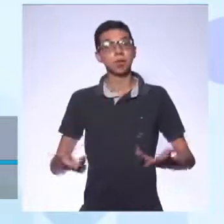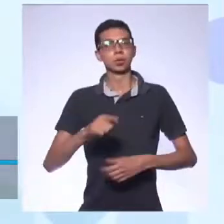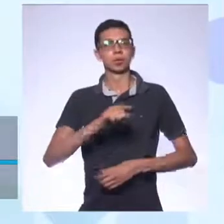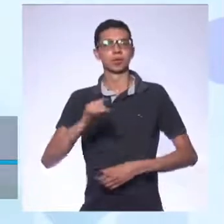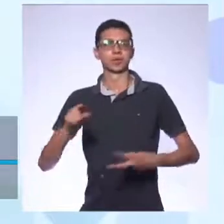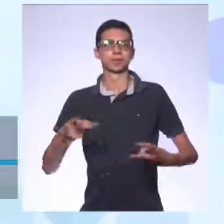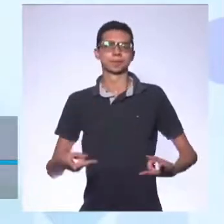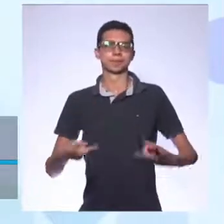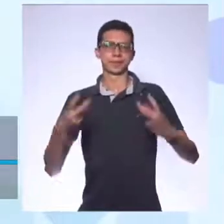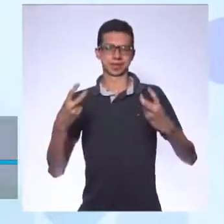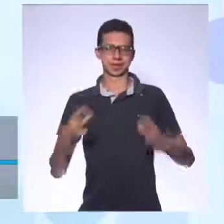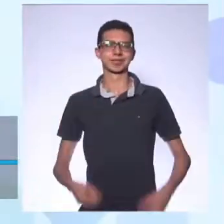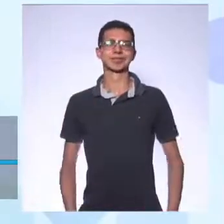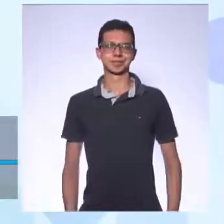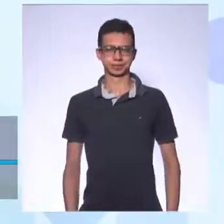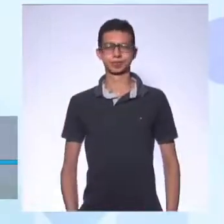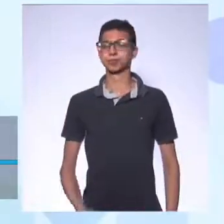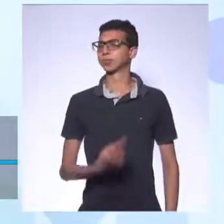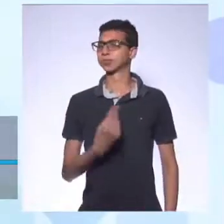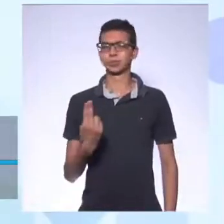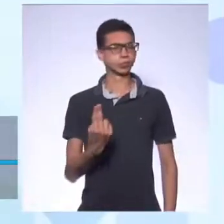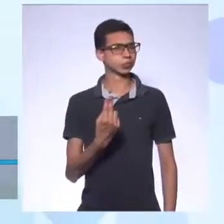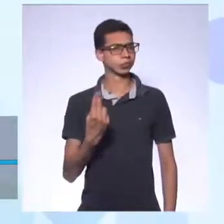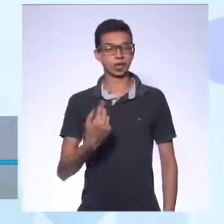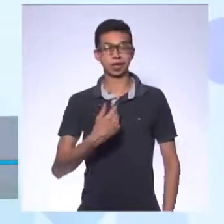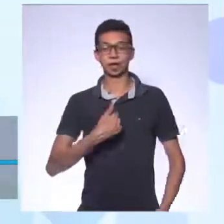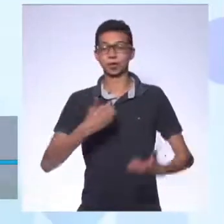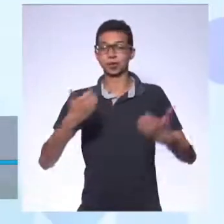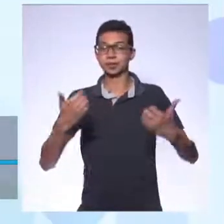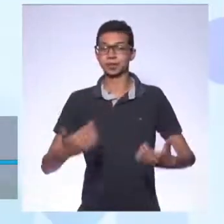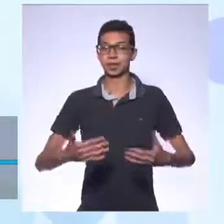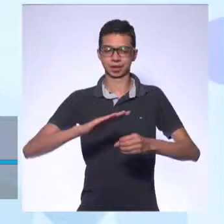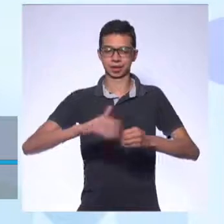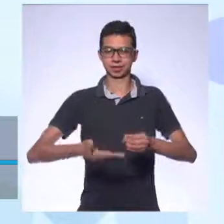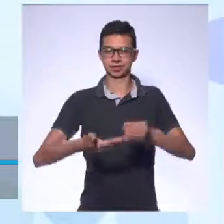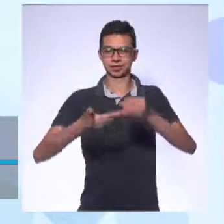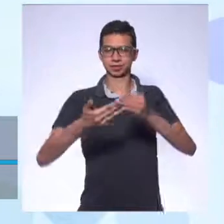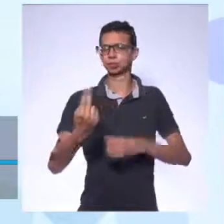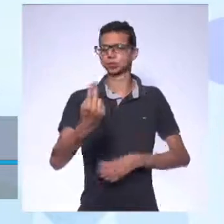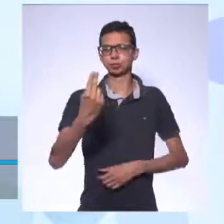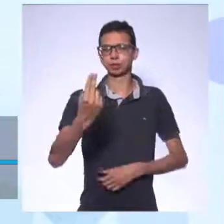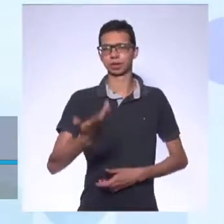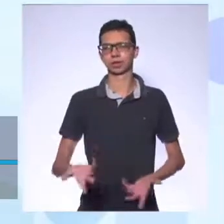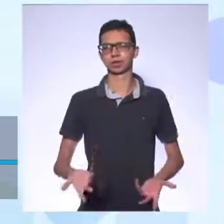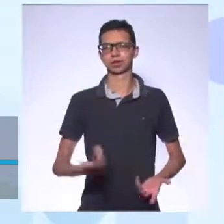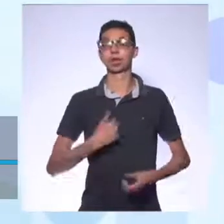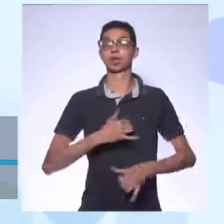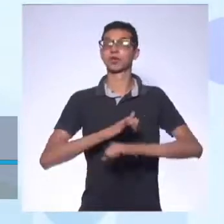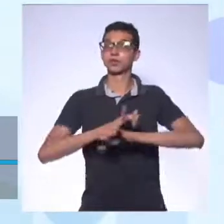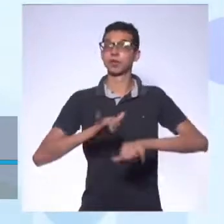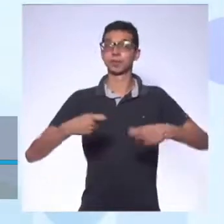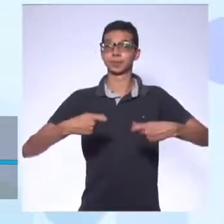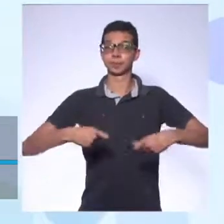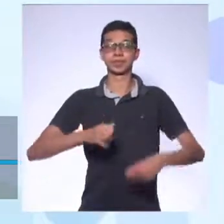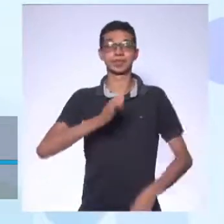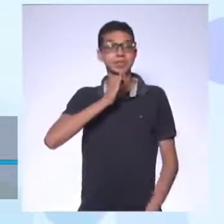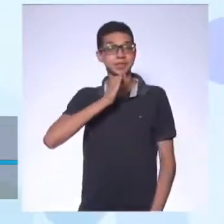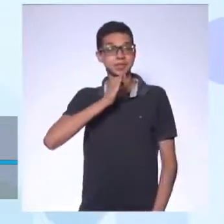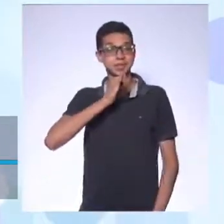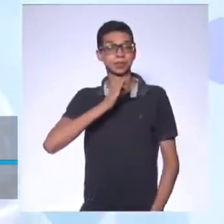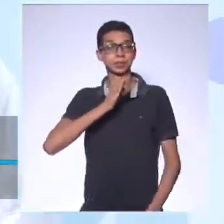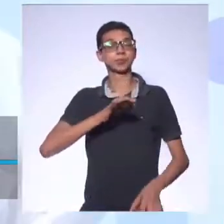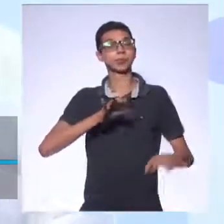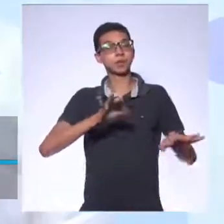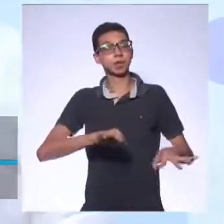tem como eu falar de desenvolvimento sustentável e não falar, por exemplo, de distribuição de renda, né?